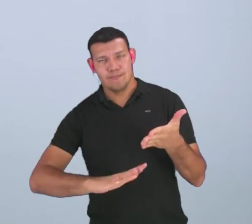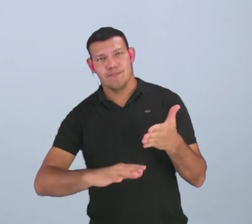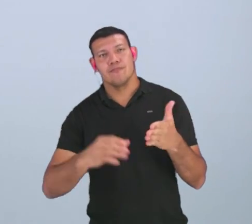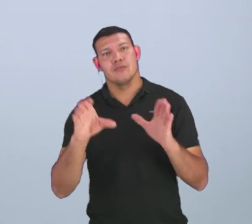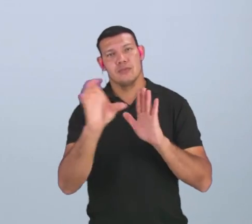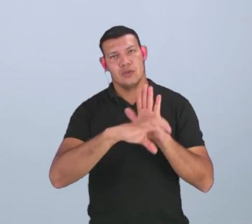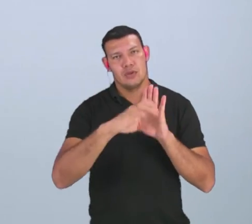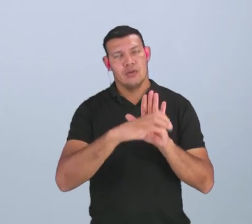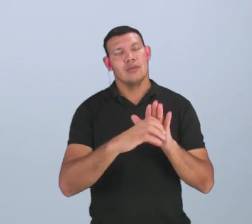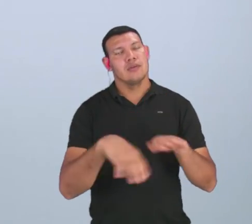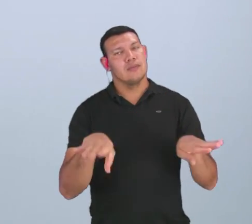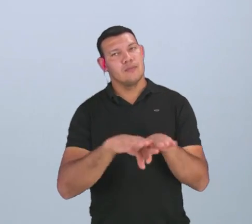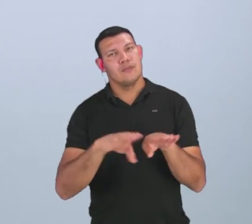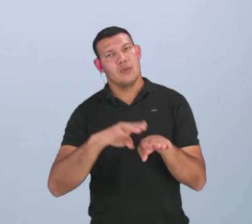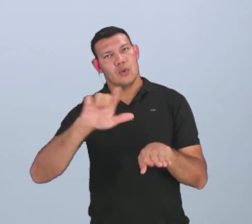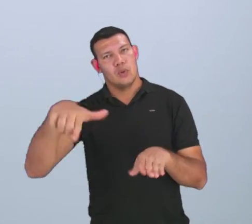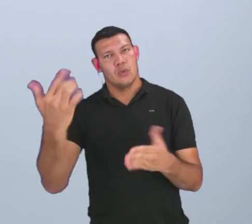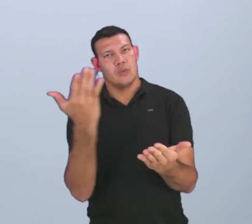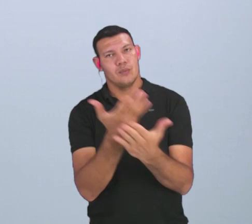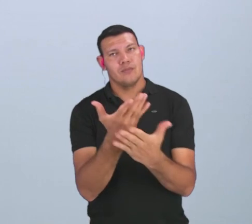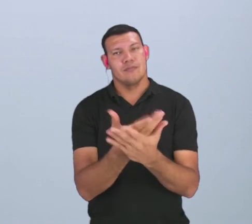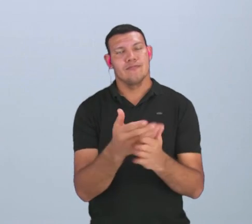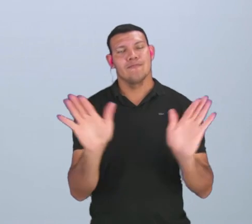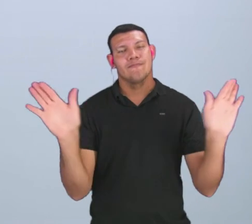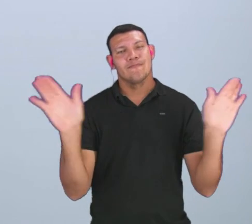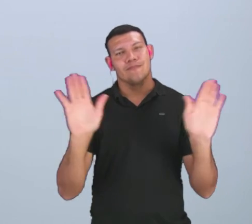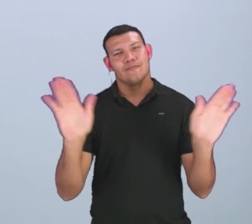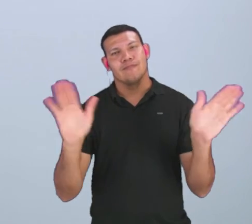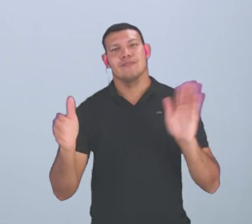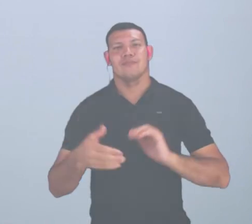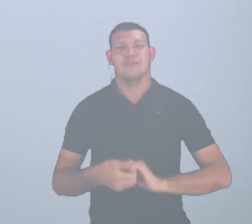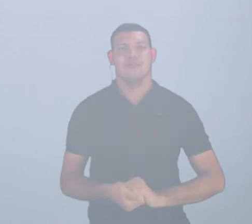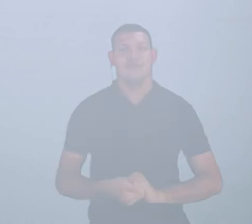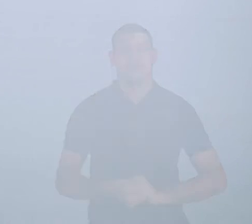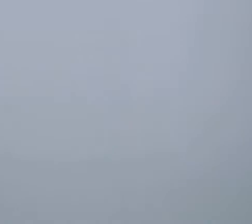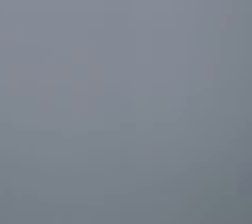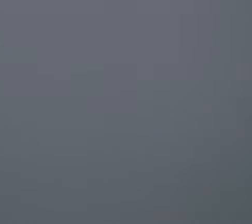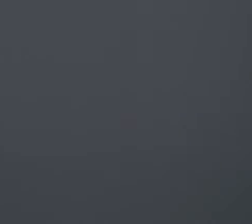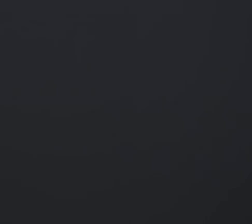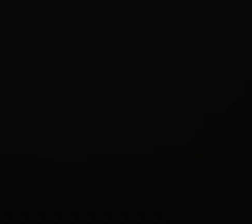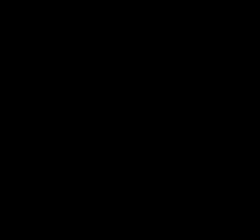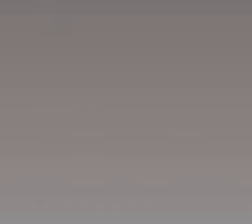exercícios desse conteúdo e também outras aulas. Eu te espero aqui na próxima. Até mais!